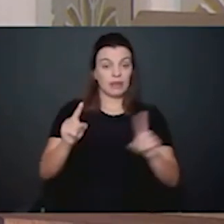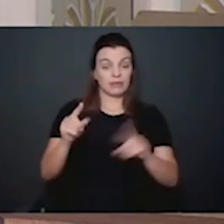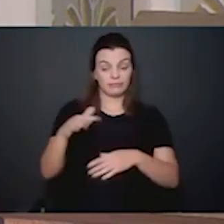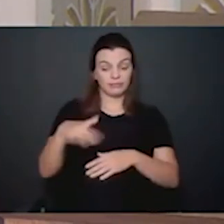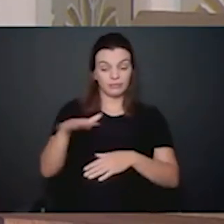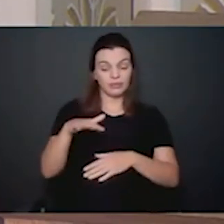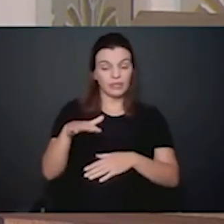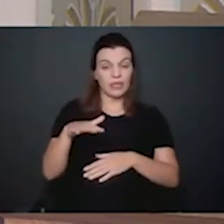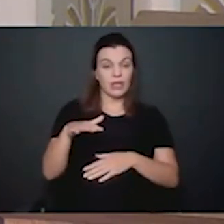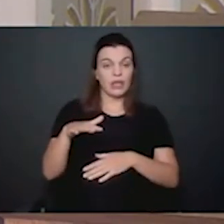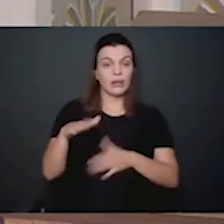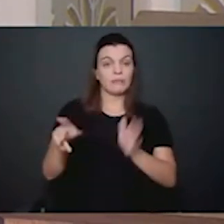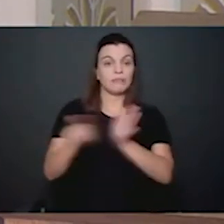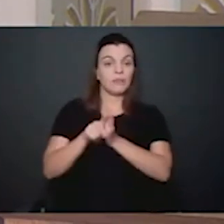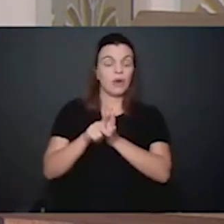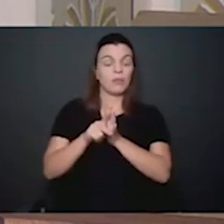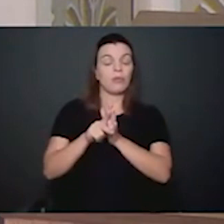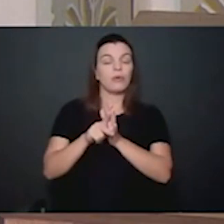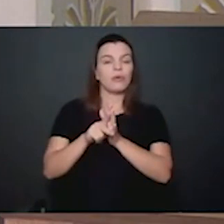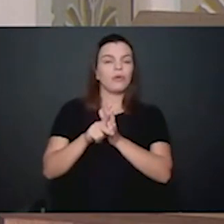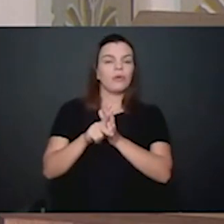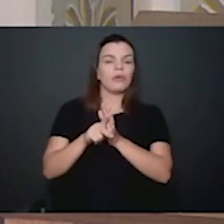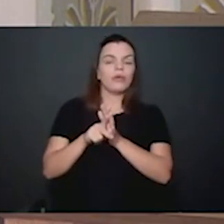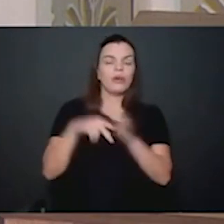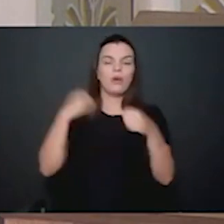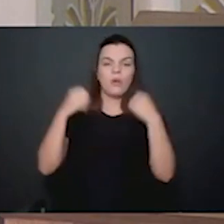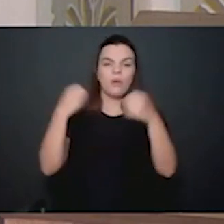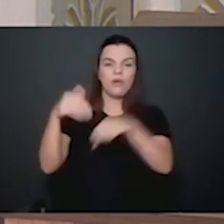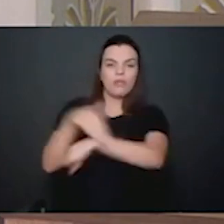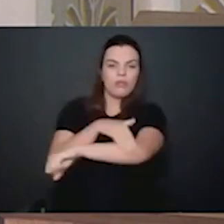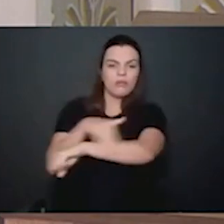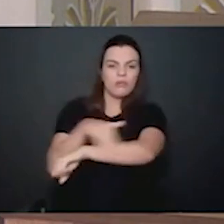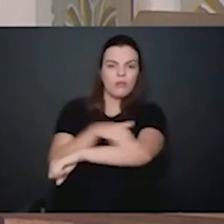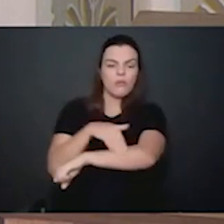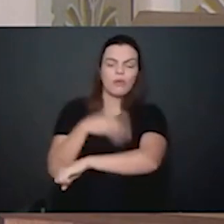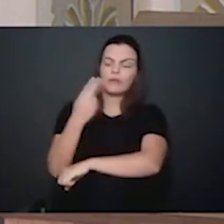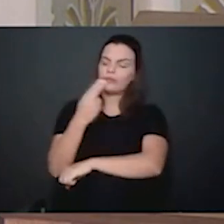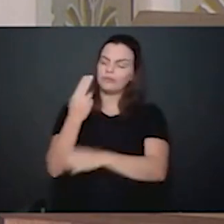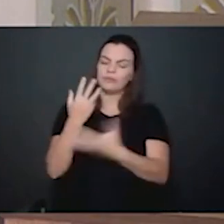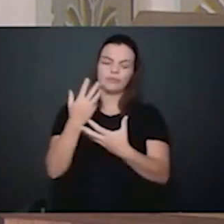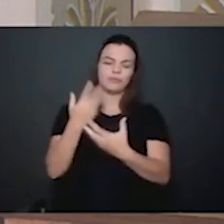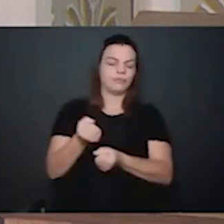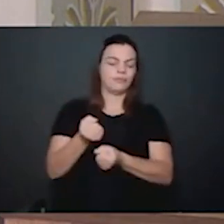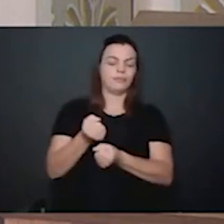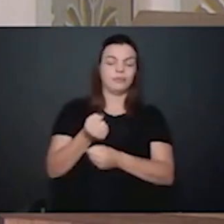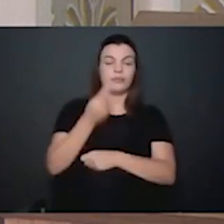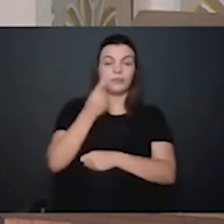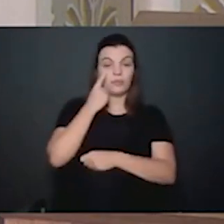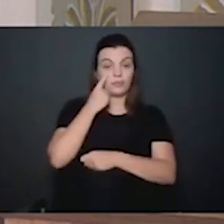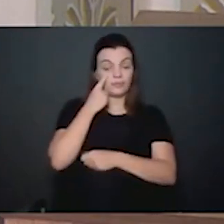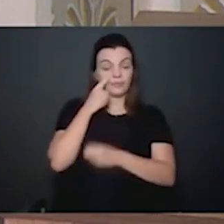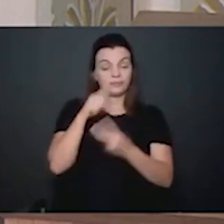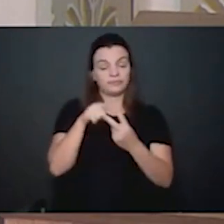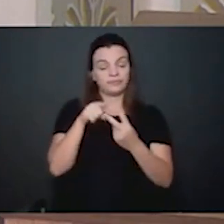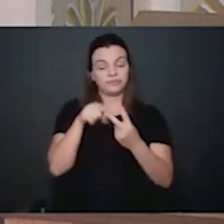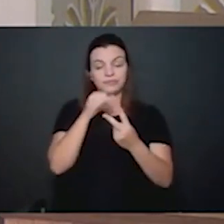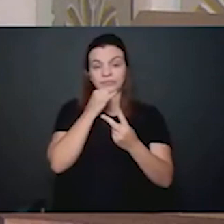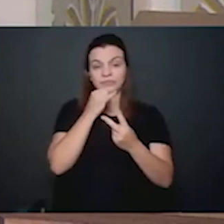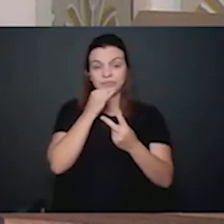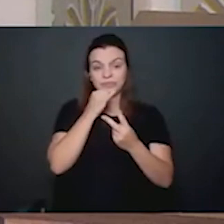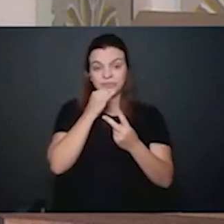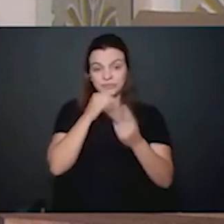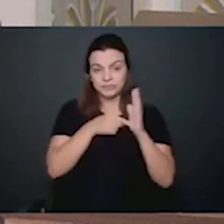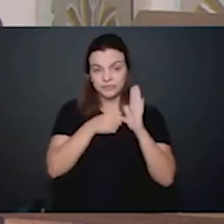Curitiba é algo que não dá para gente aceitar eu vou citar aqui dois exemplos Vereador